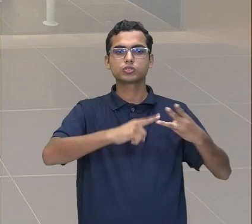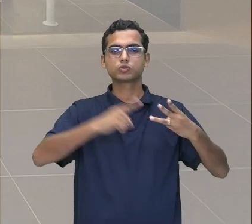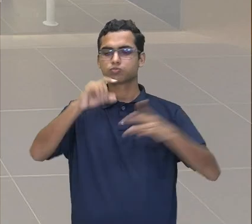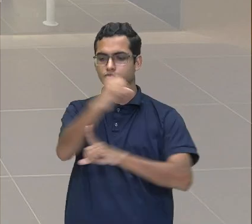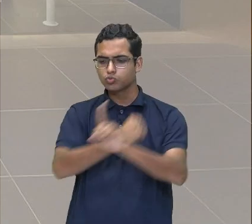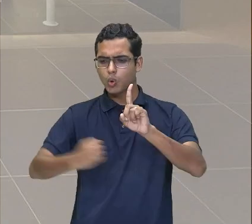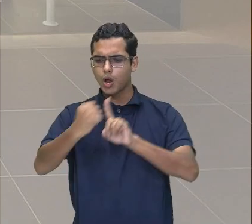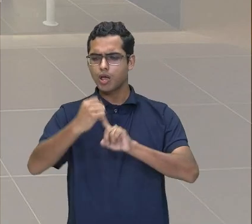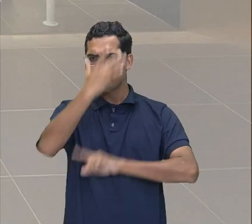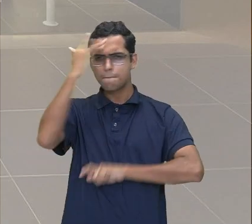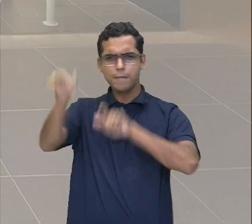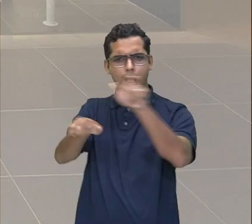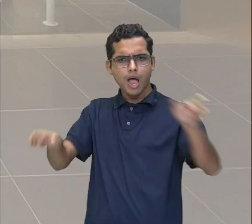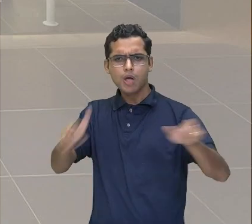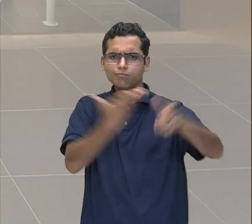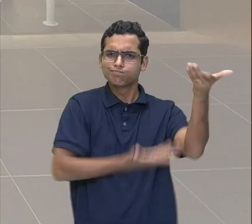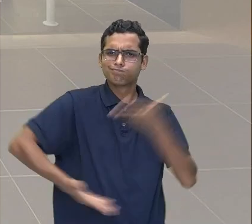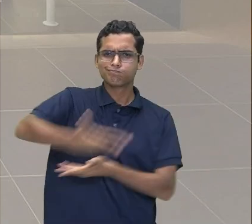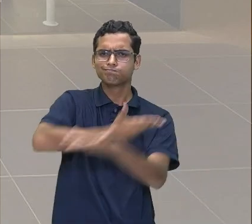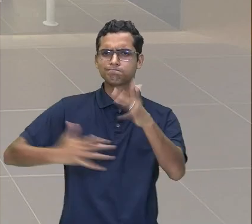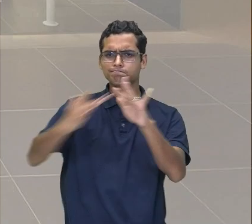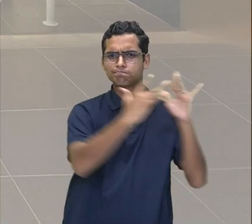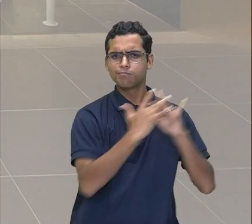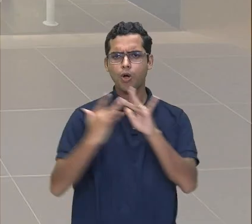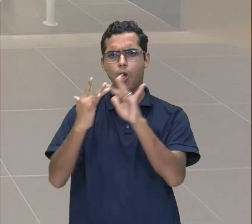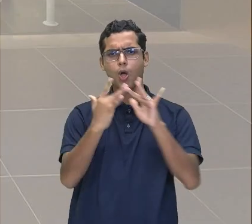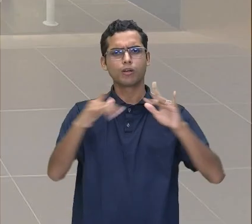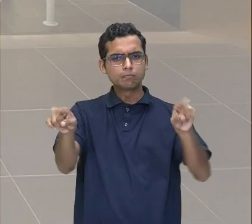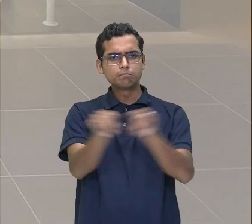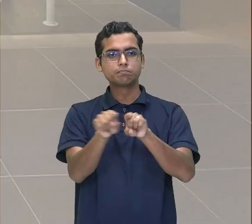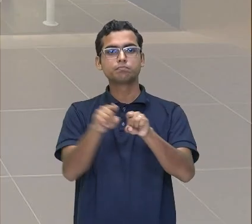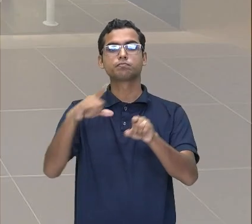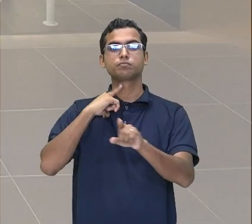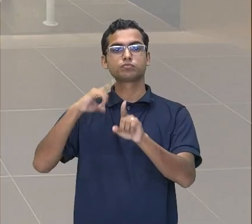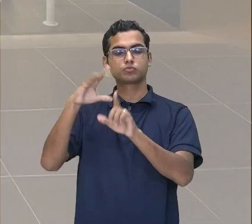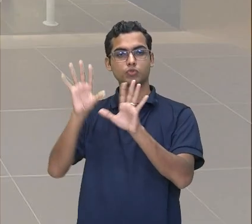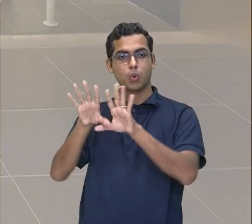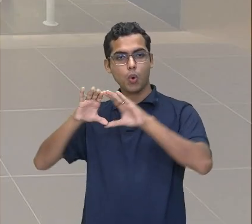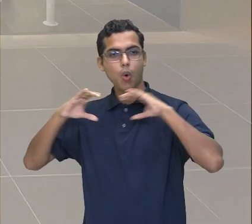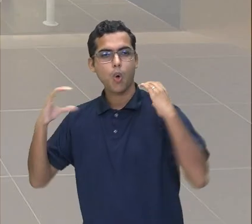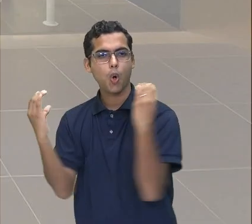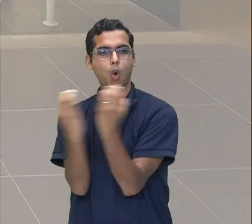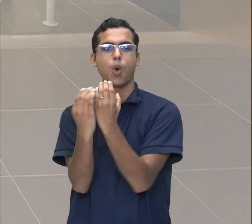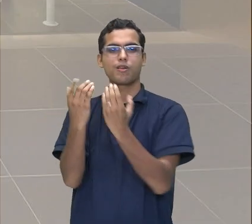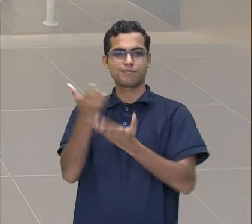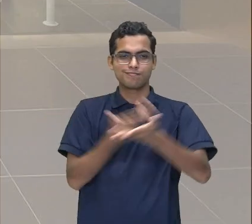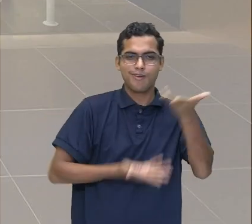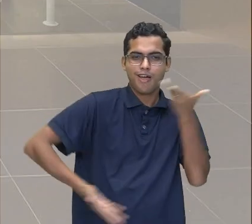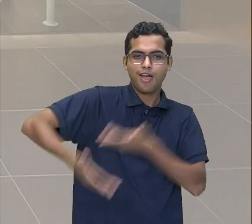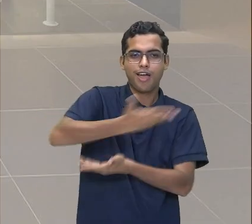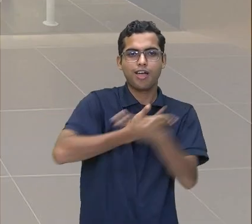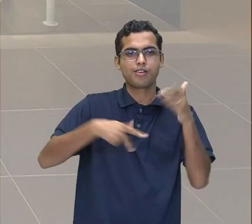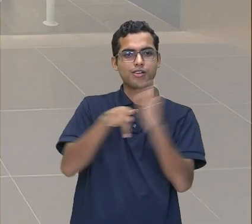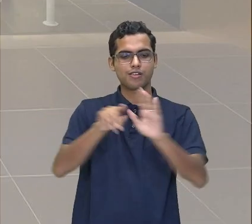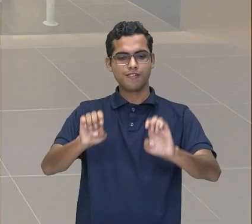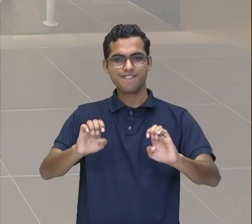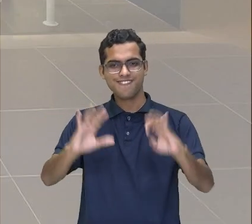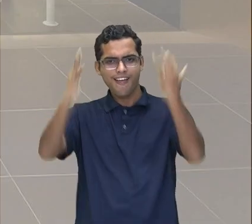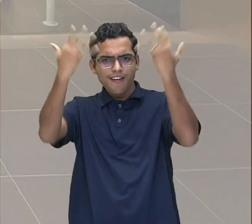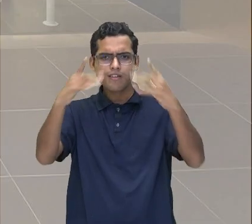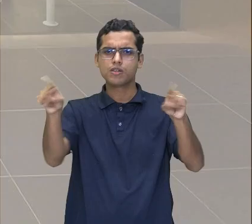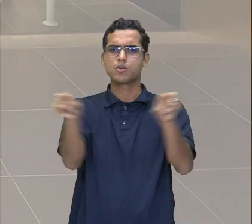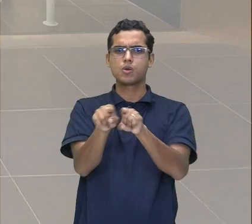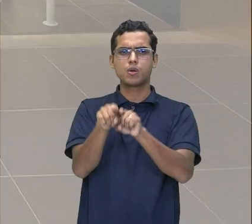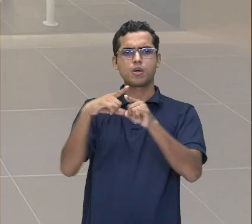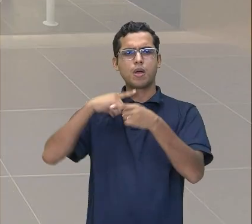a formação de comunidades, né? A gente vai ter também a socialização ali dos eventos e batalhas em grupos.